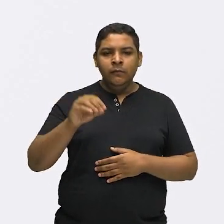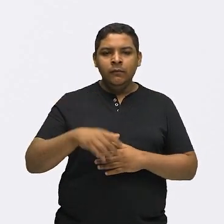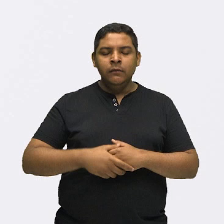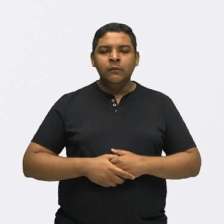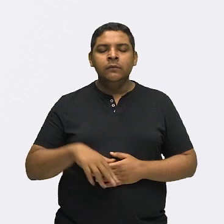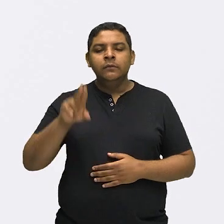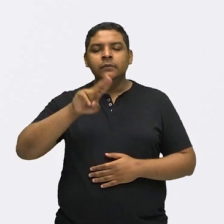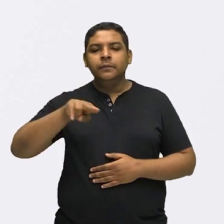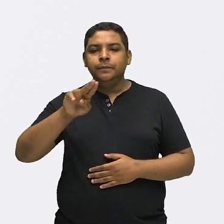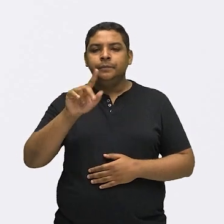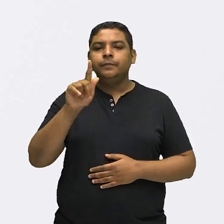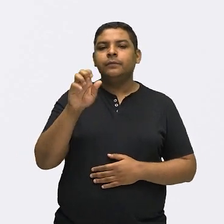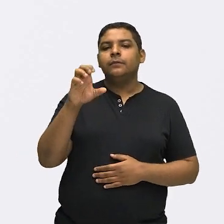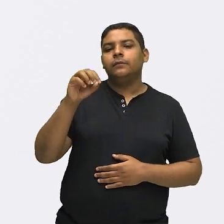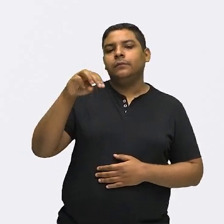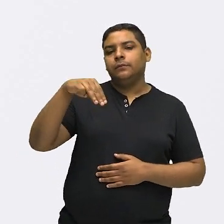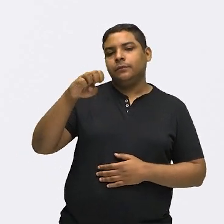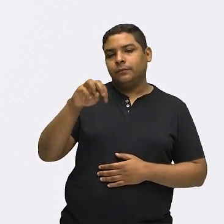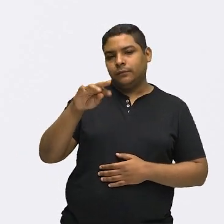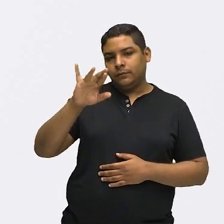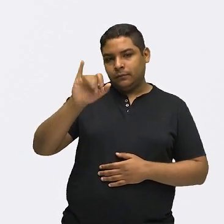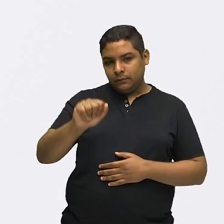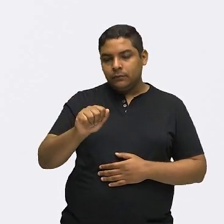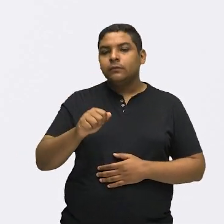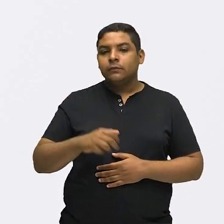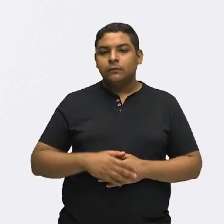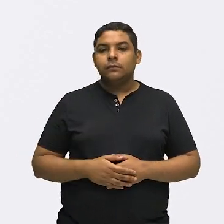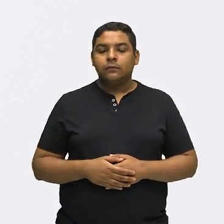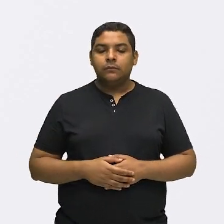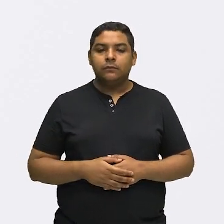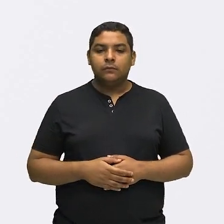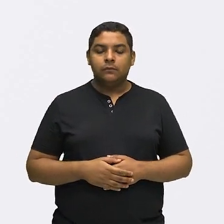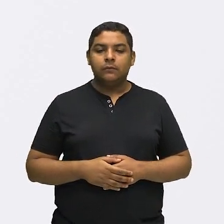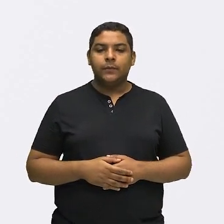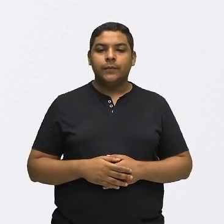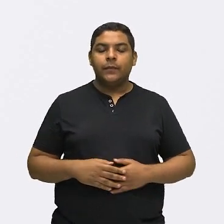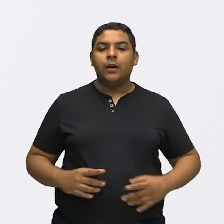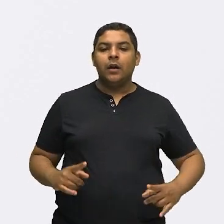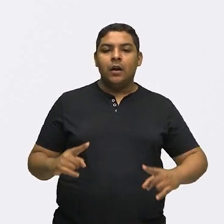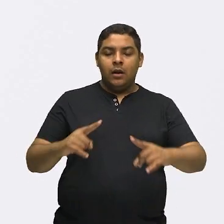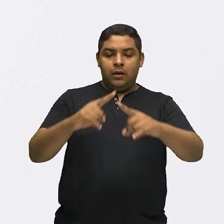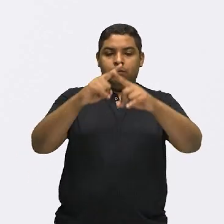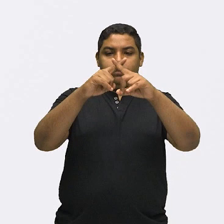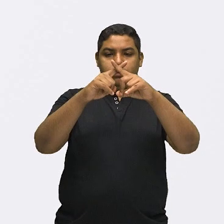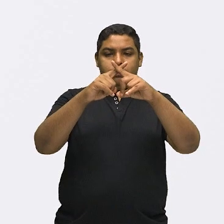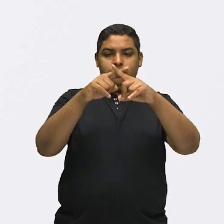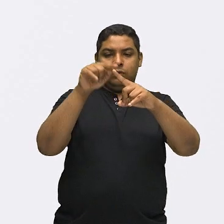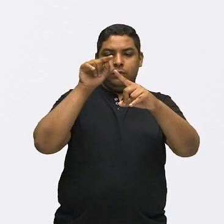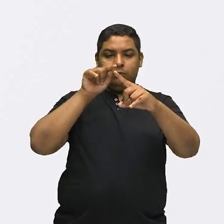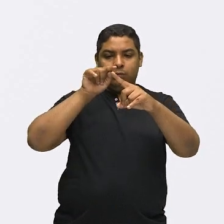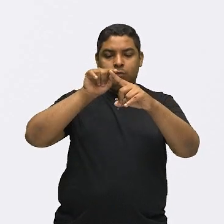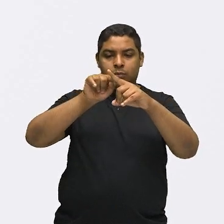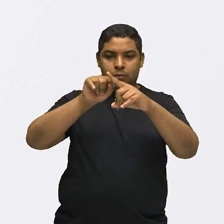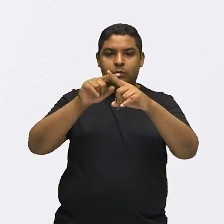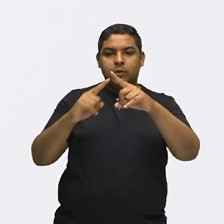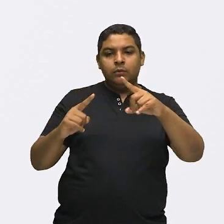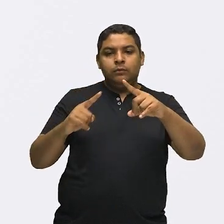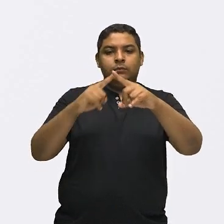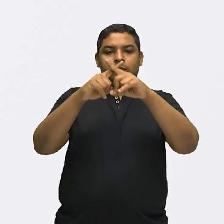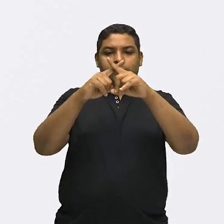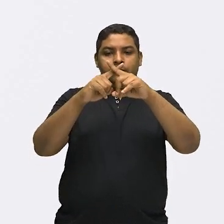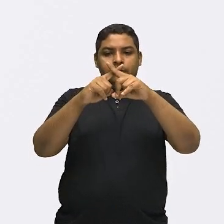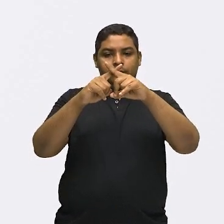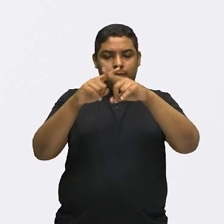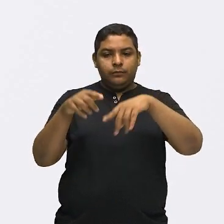para determinar um lugar no plano ou no espaço. Então, o ponto geométrico seria o encontro de duas retas. Então, ele